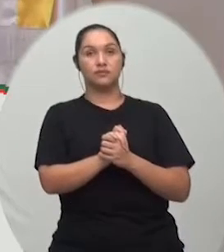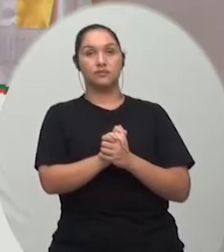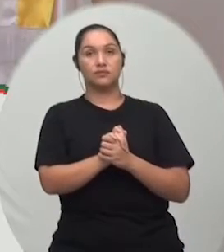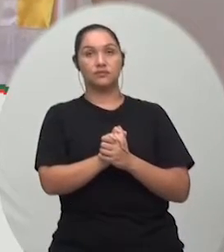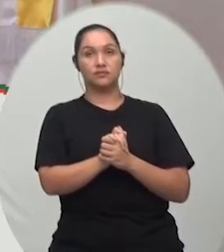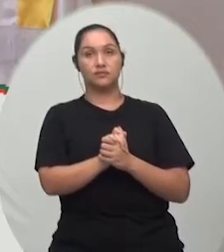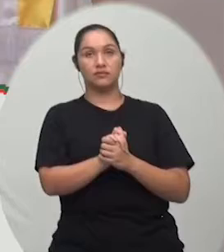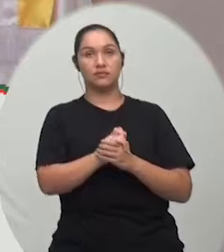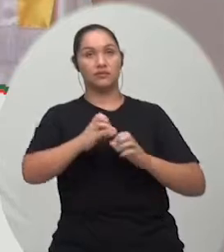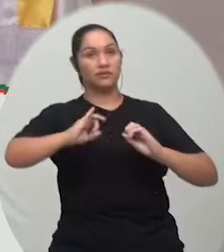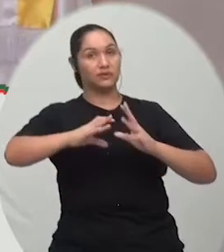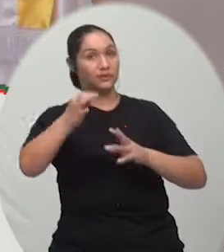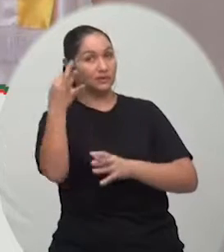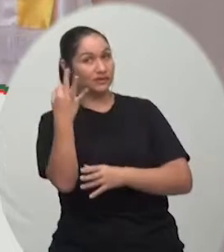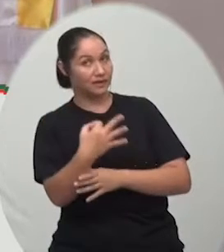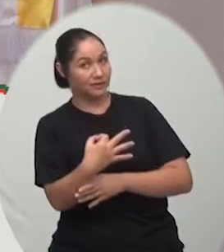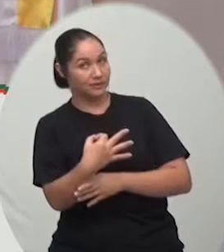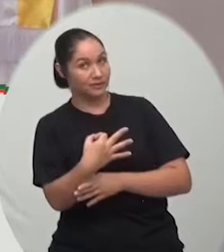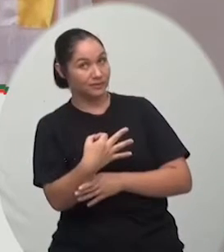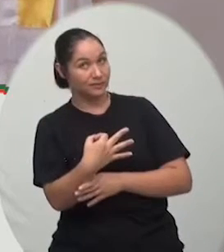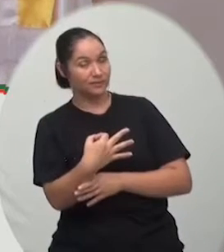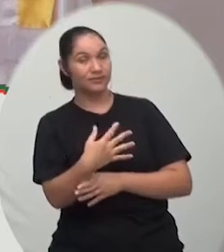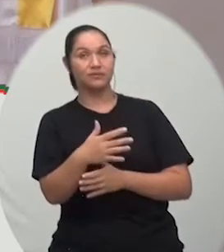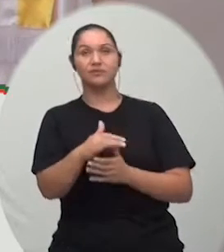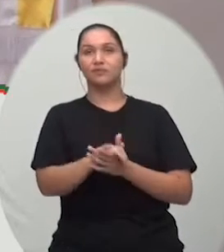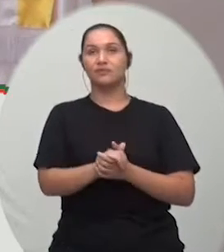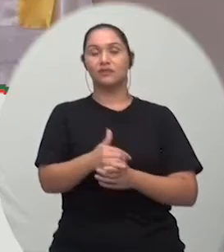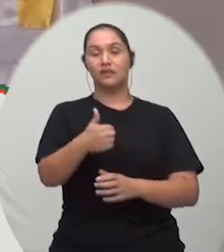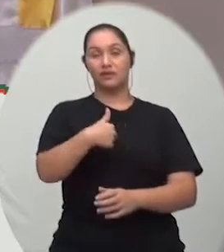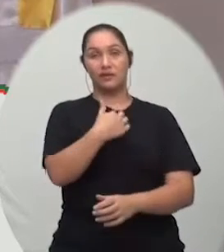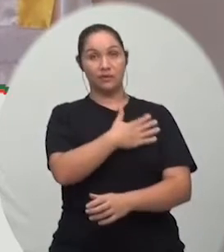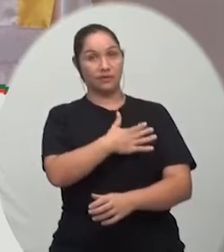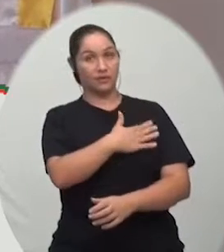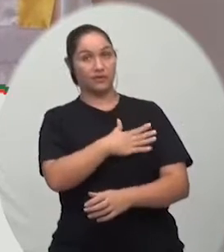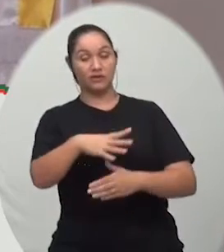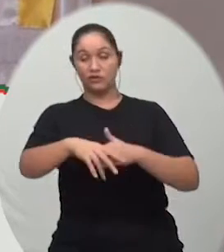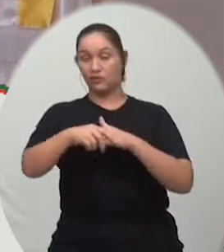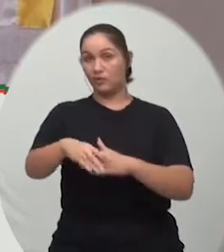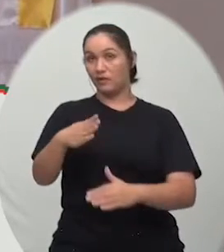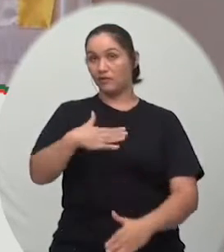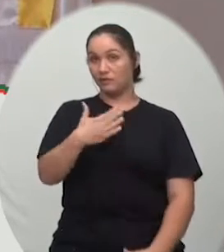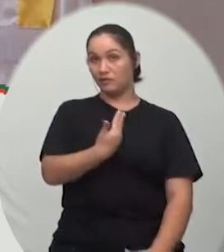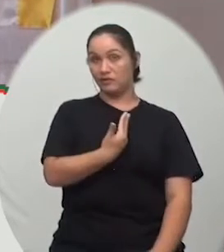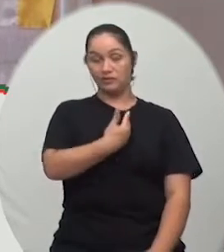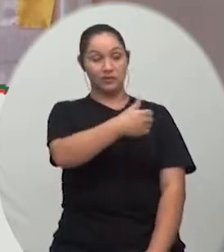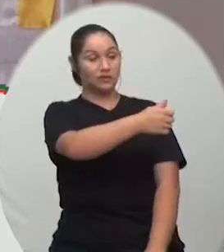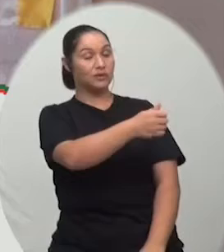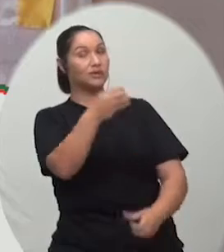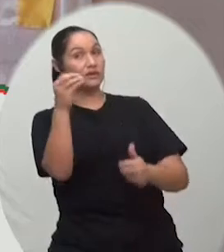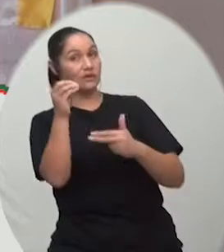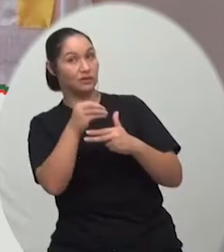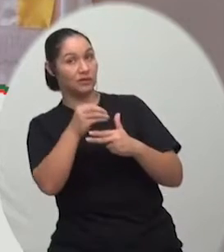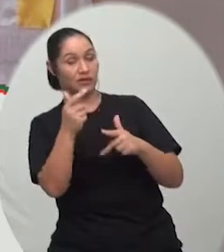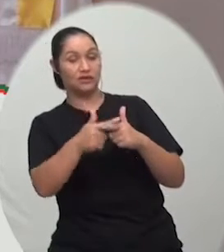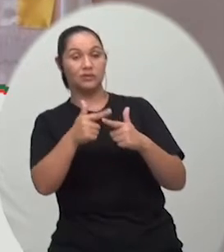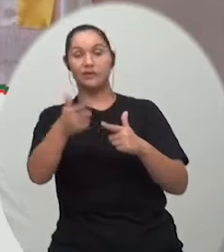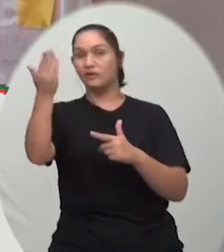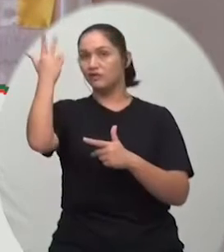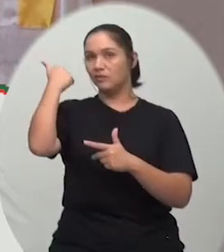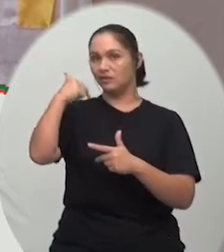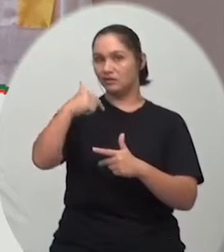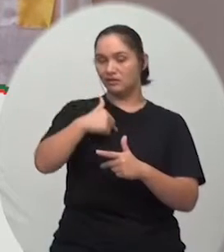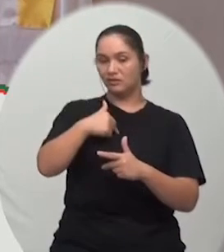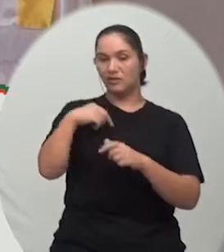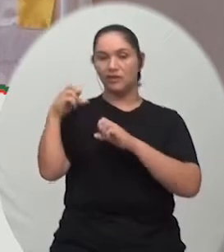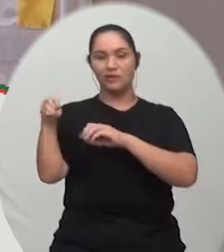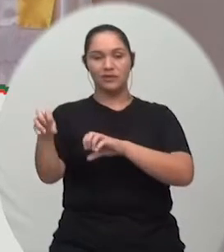Tudo certo, meu aluno. Saudar meus amigos da Unesc, onde tive o prazer de lecionar, delegado João Melo, durante